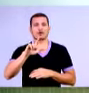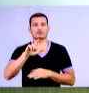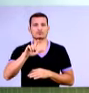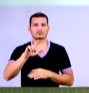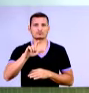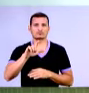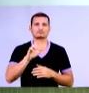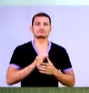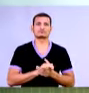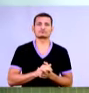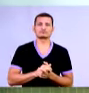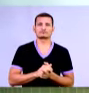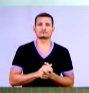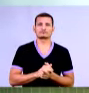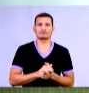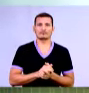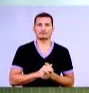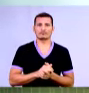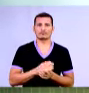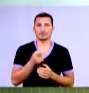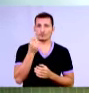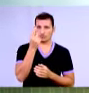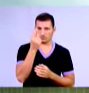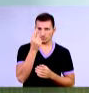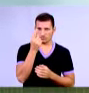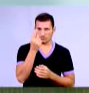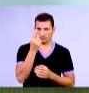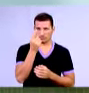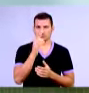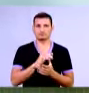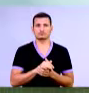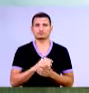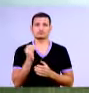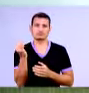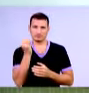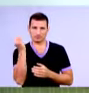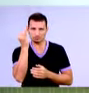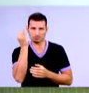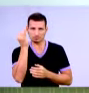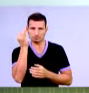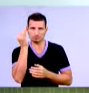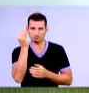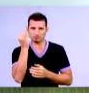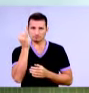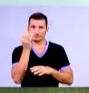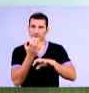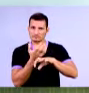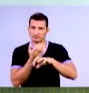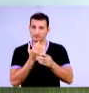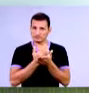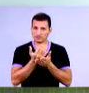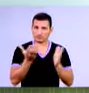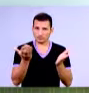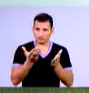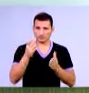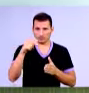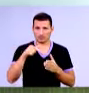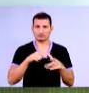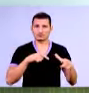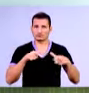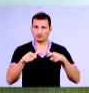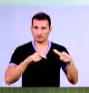Um dos propósitos dessa disciplina aqui, que nós iniciamos o estudo hoje, é justamente